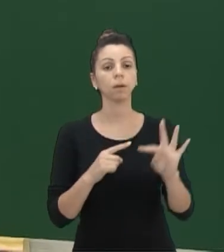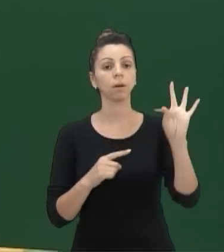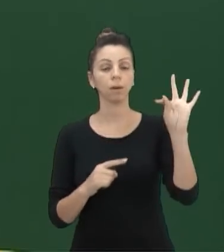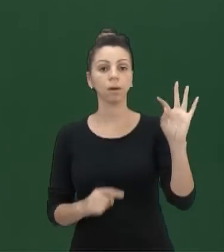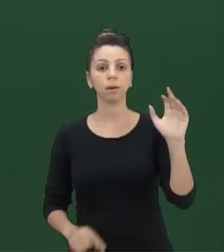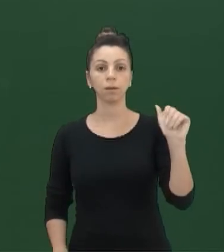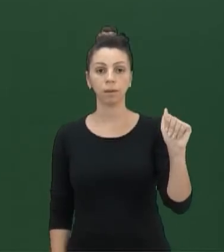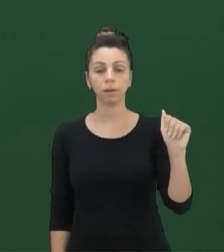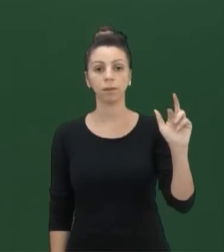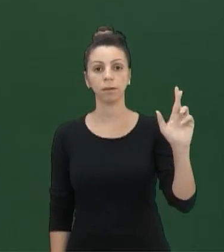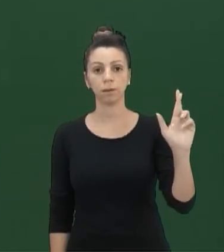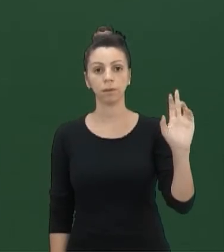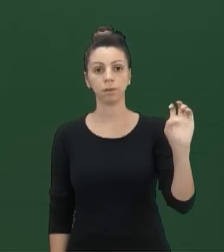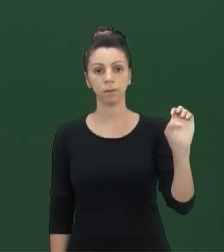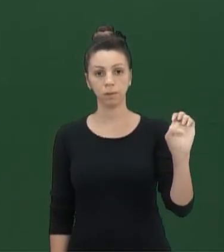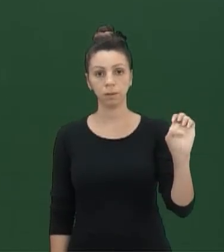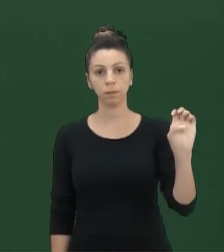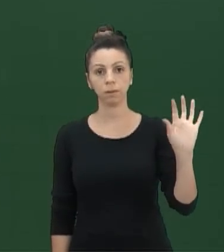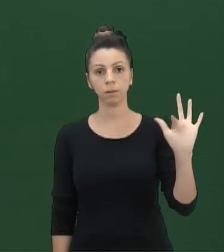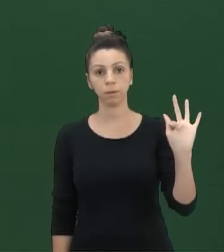tarefa,